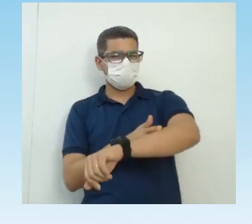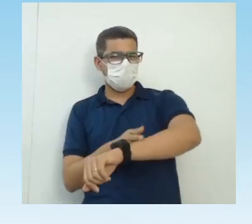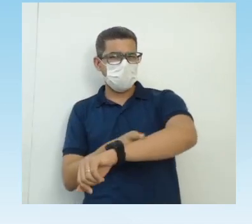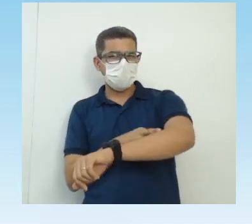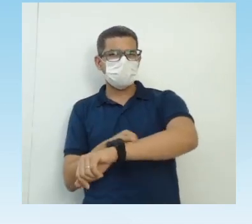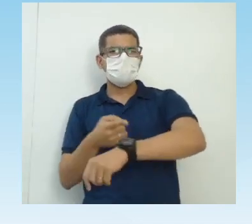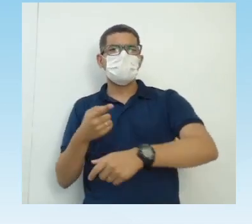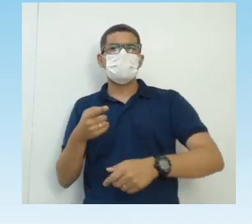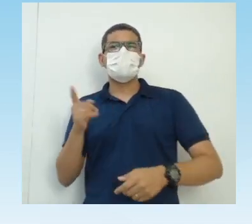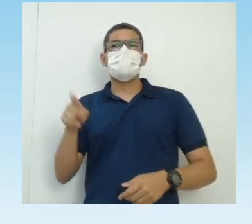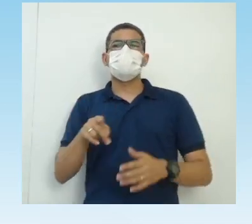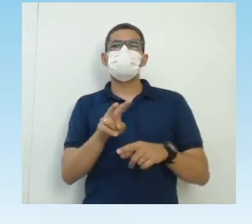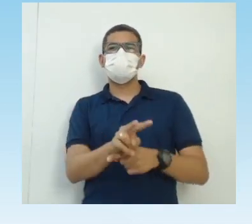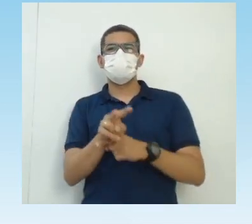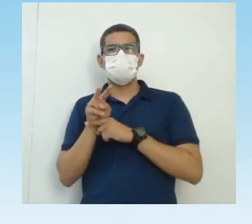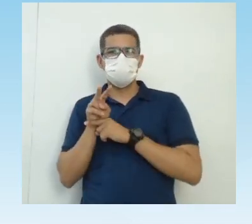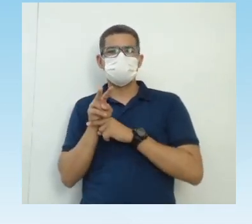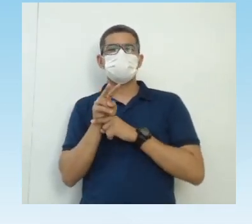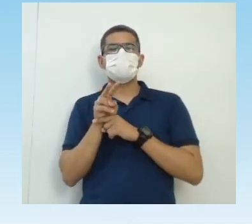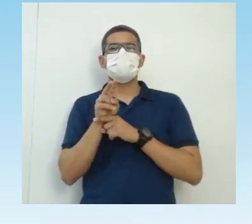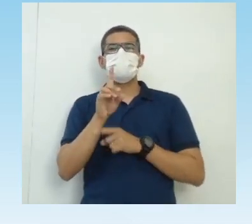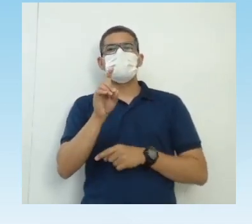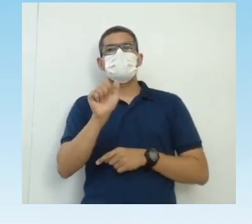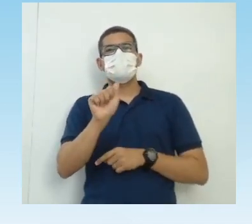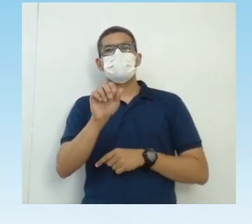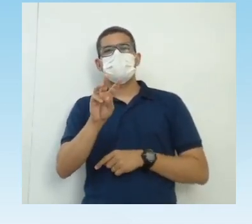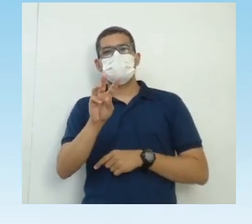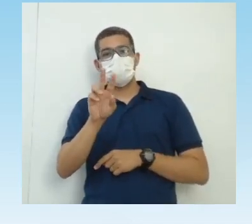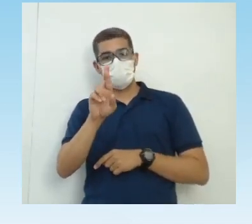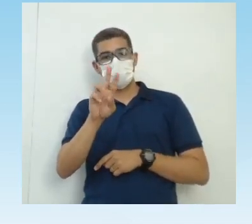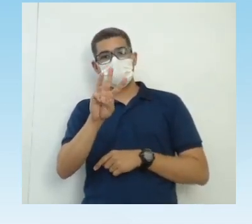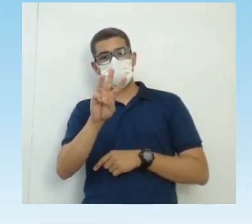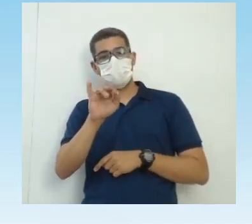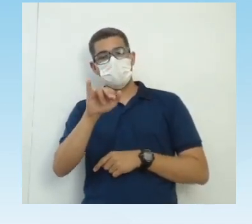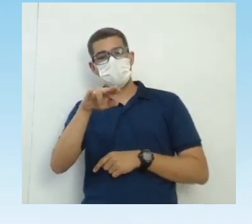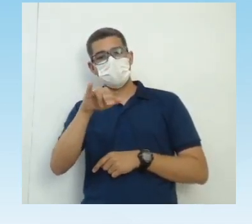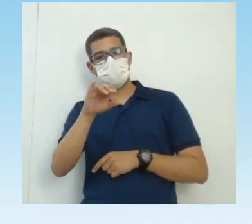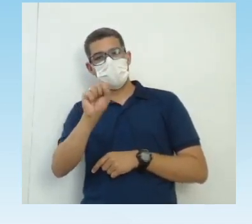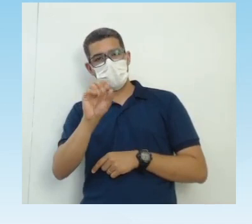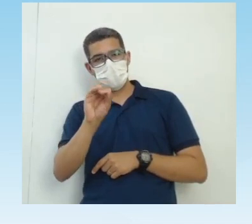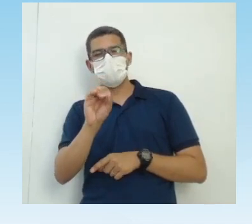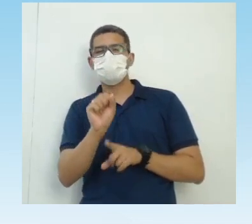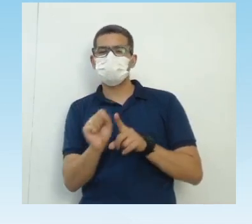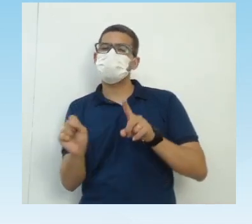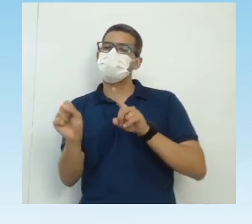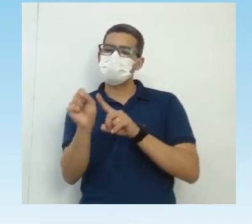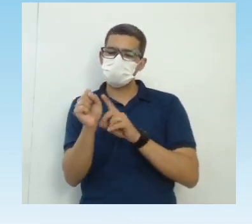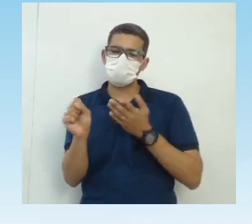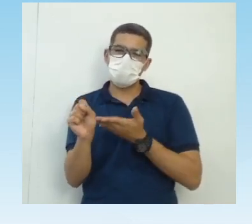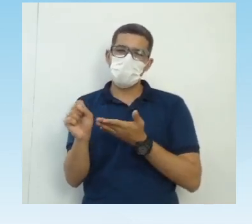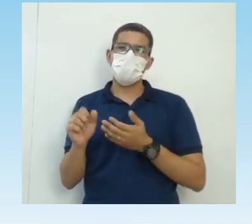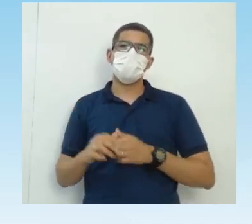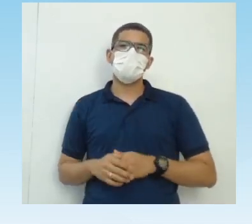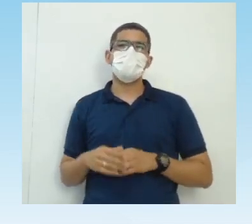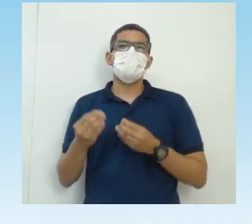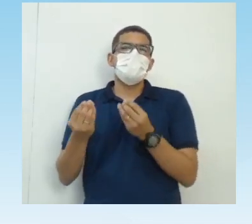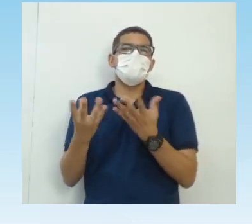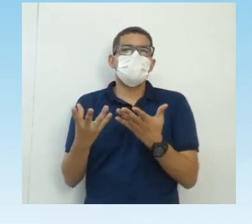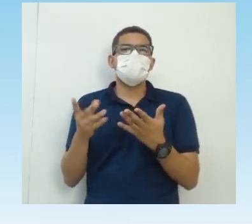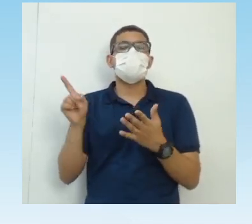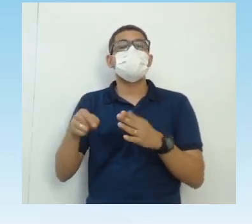foi emprestado justamente do darwinismo, né? E rolou o chamado darwinismo social, como justificativa para embasar